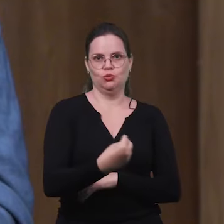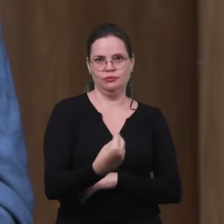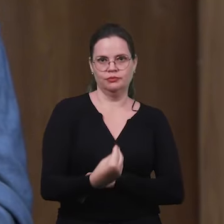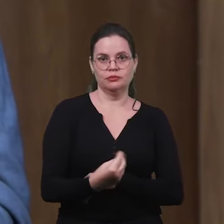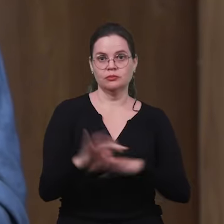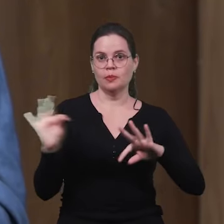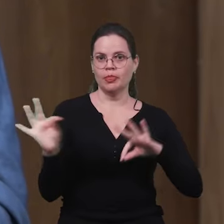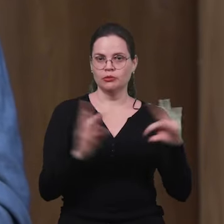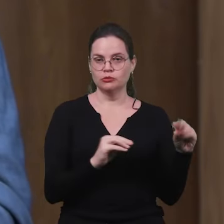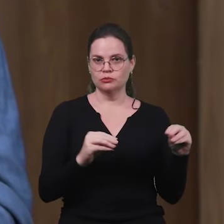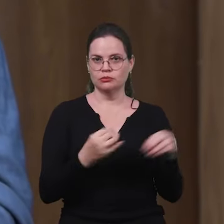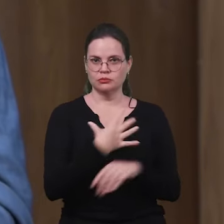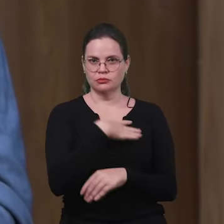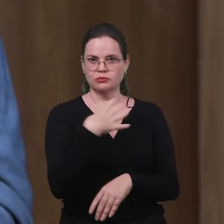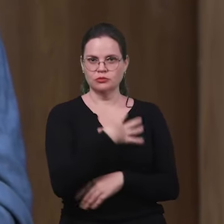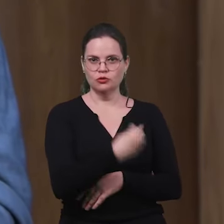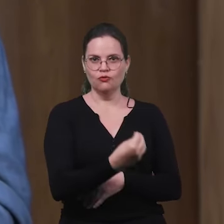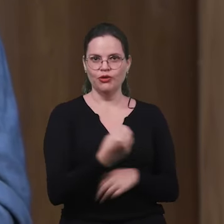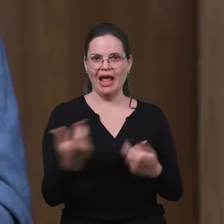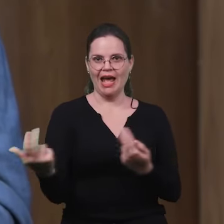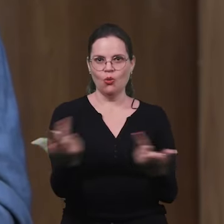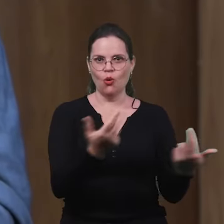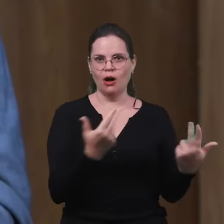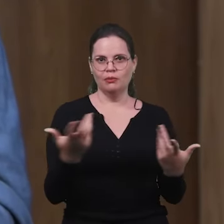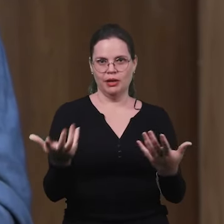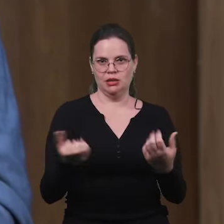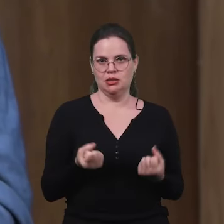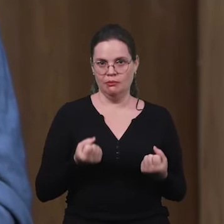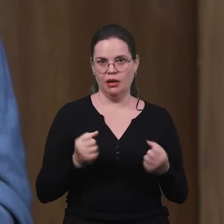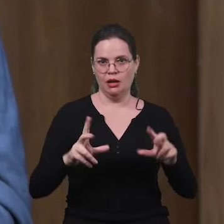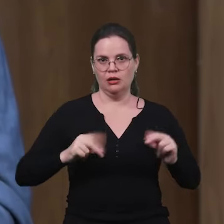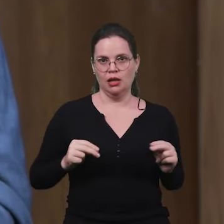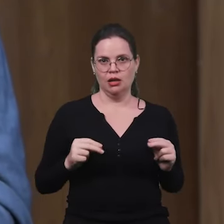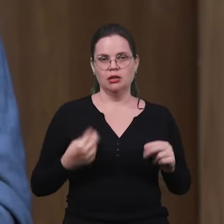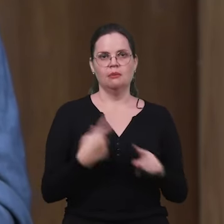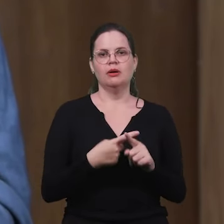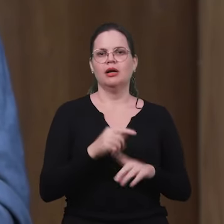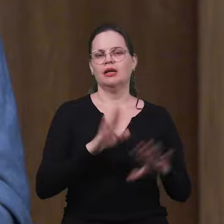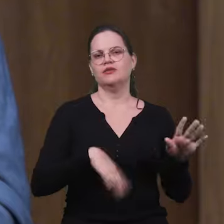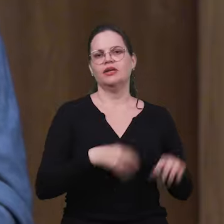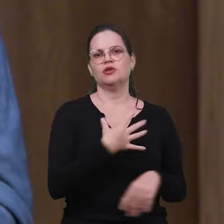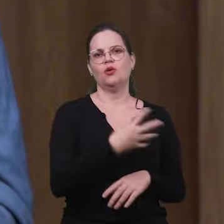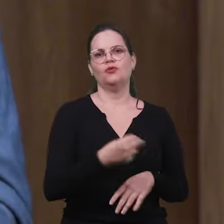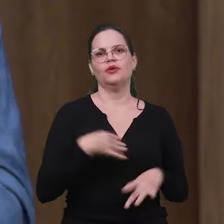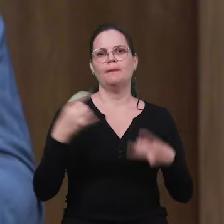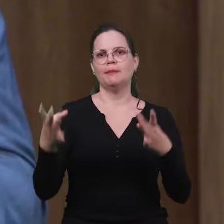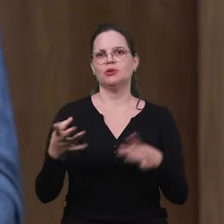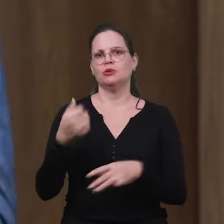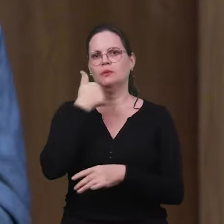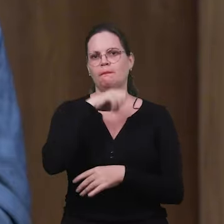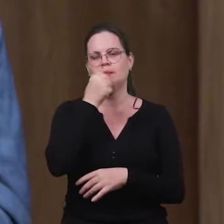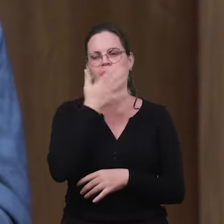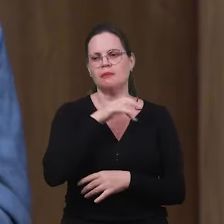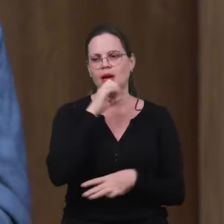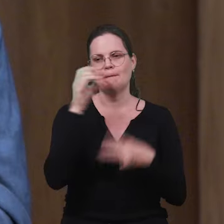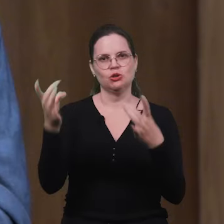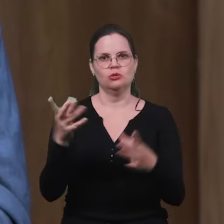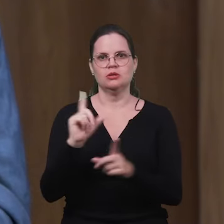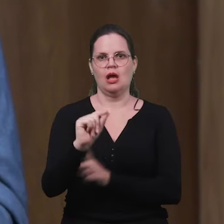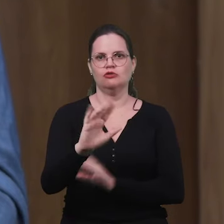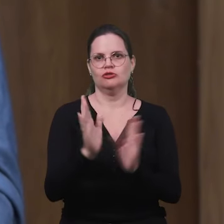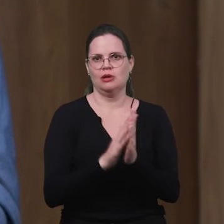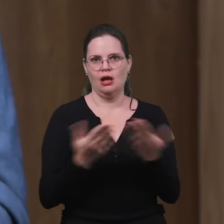Todos os filhos, eles têm igualdade? Ou, por exemplo, aquele filho que muitas vezes abandonou o pai, ou né, os pais, né?